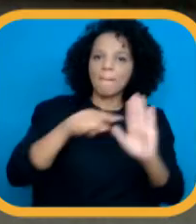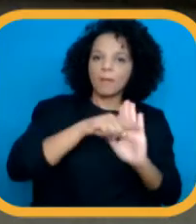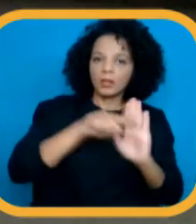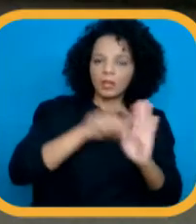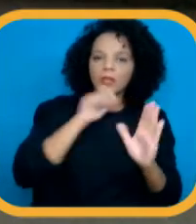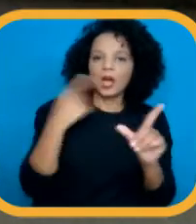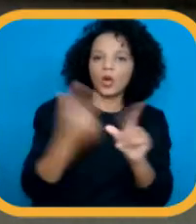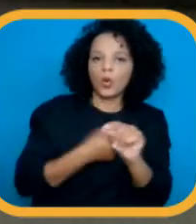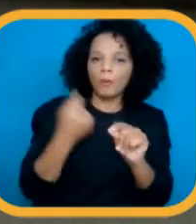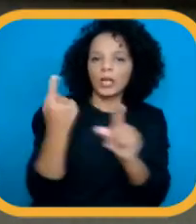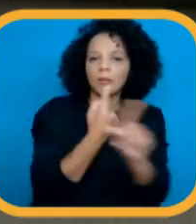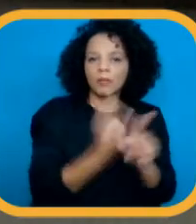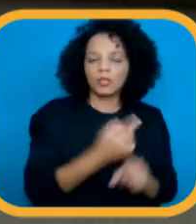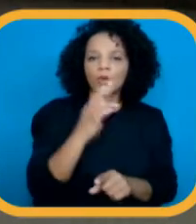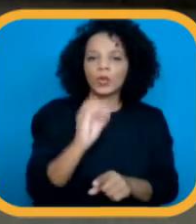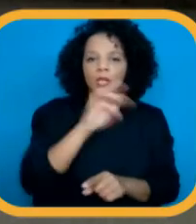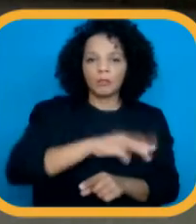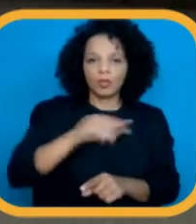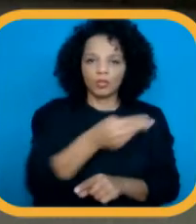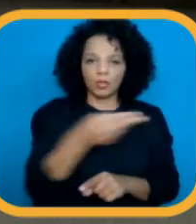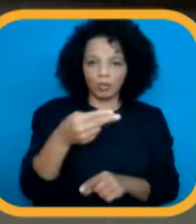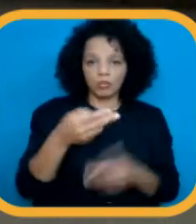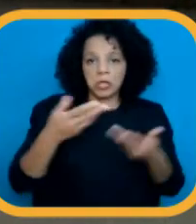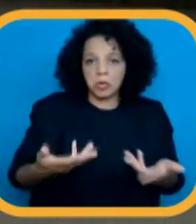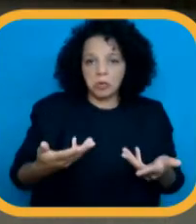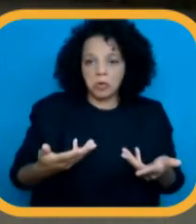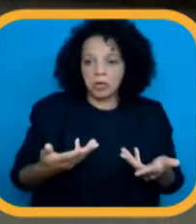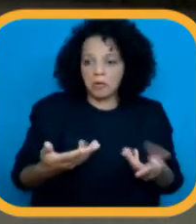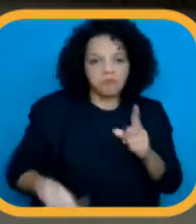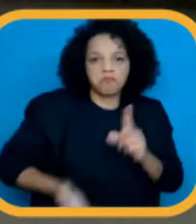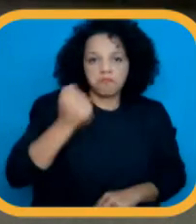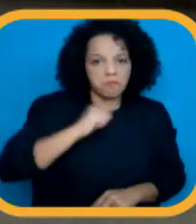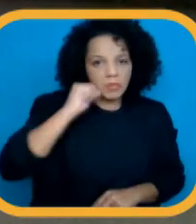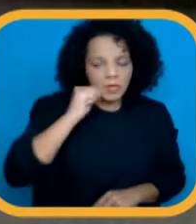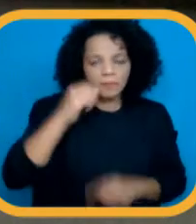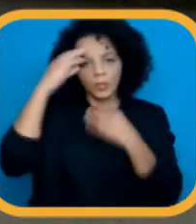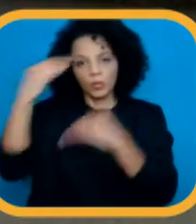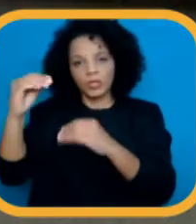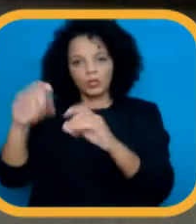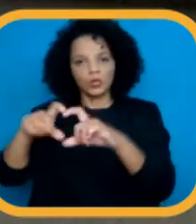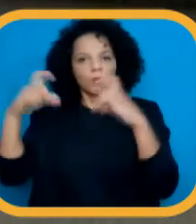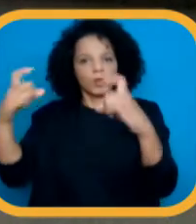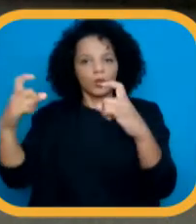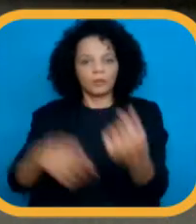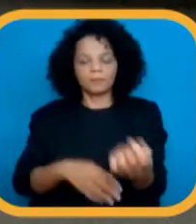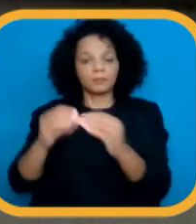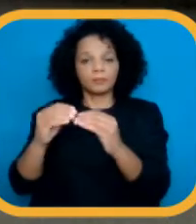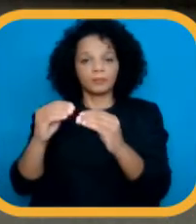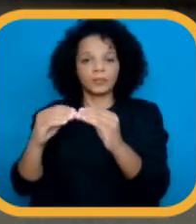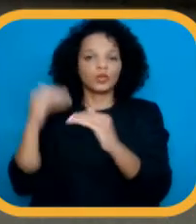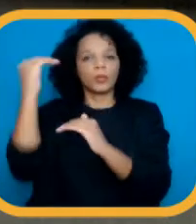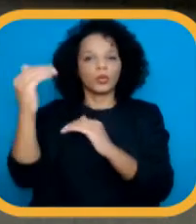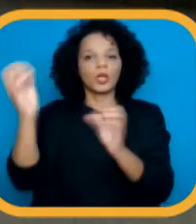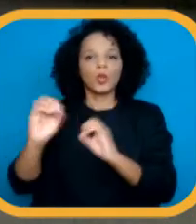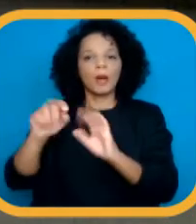uma medida para compra de equipamentos no valor de 40 milhões de euros, que neste momento nem sequer se verifica concretizada, no ensino superior não houve,